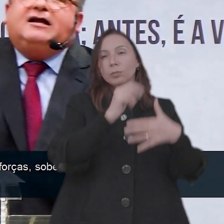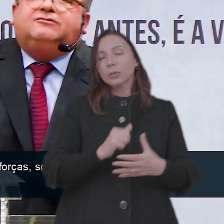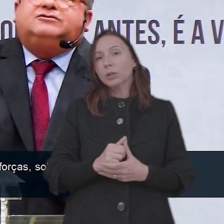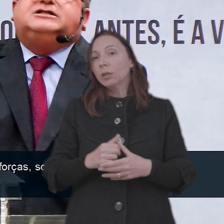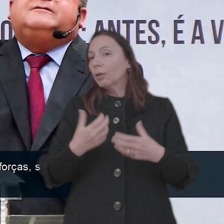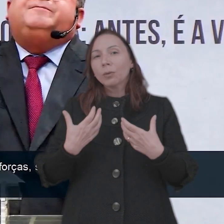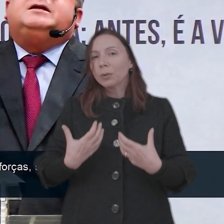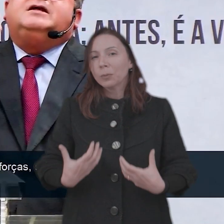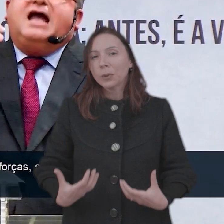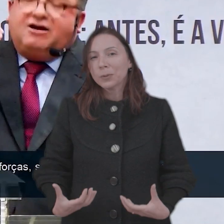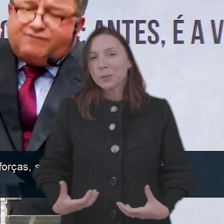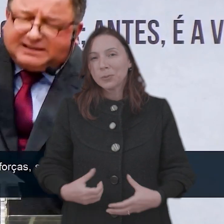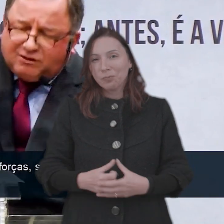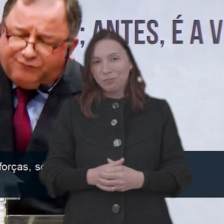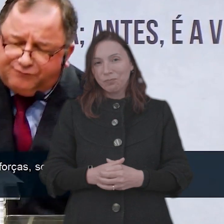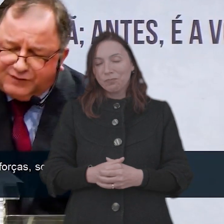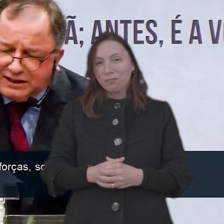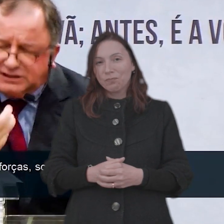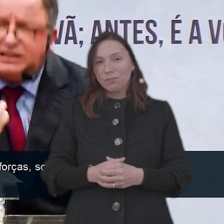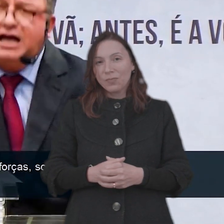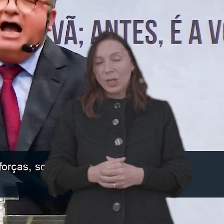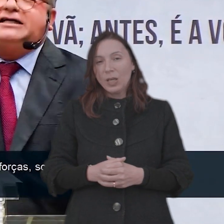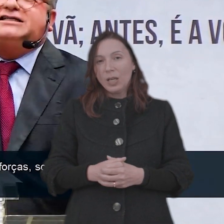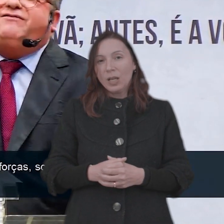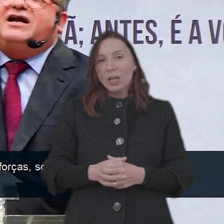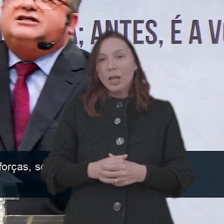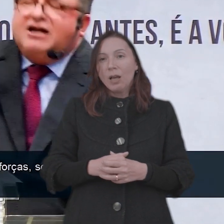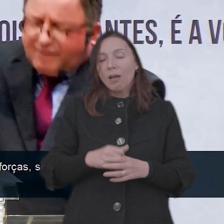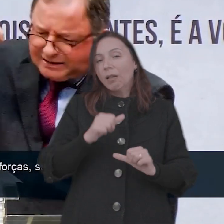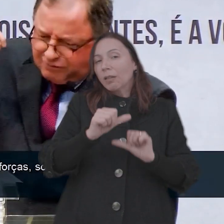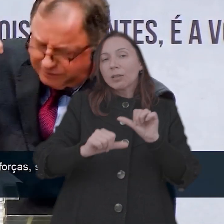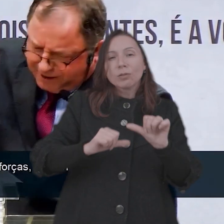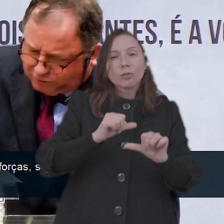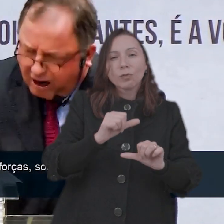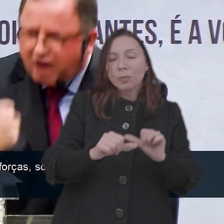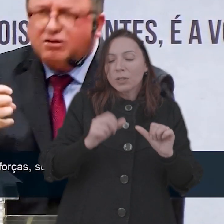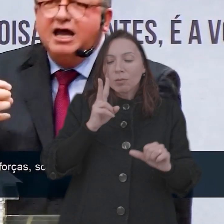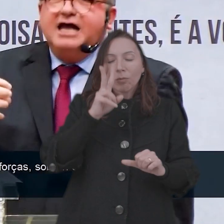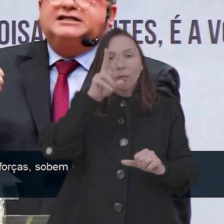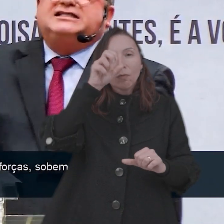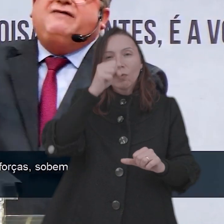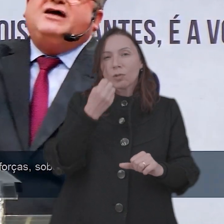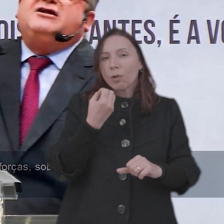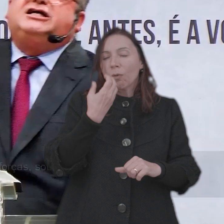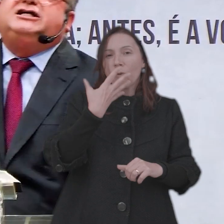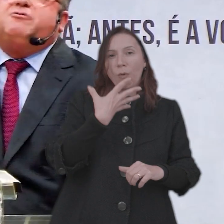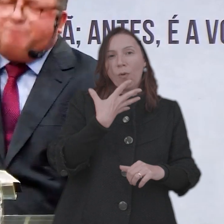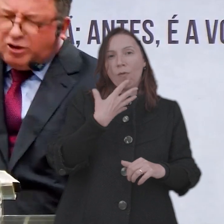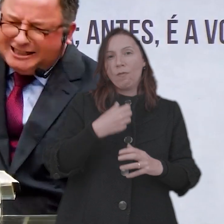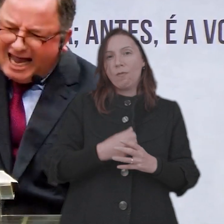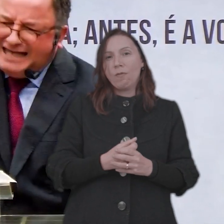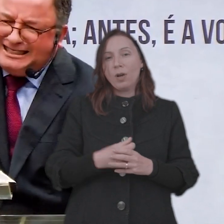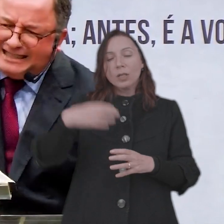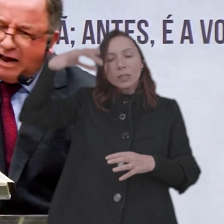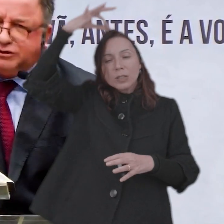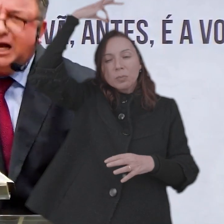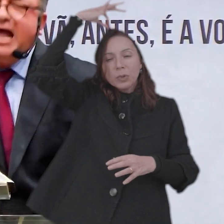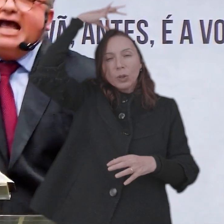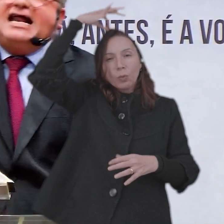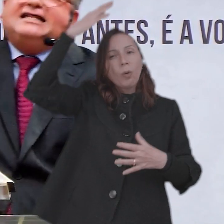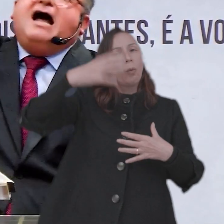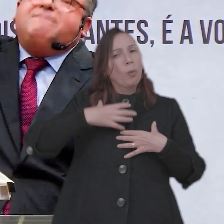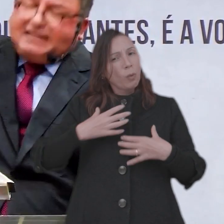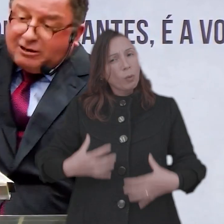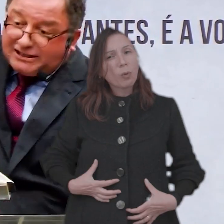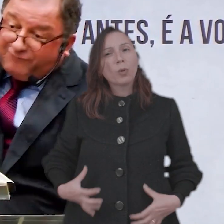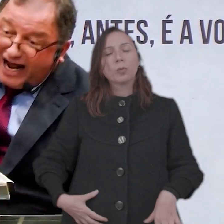está falando de renovação física, aqui está falando de renovação espiritual, está falando aqui que o poder de Deus,